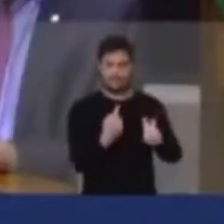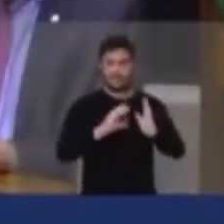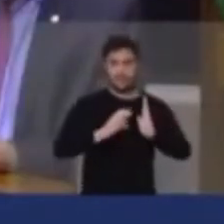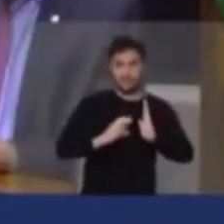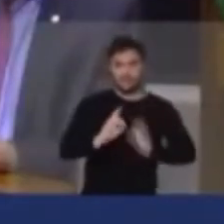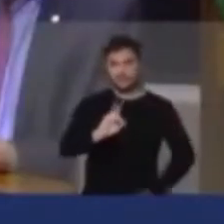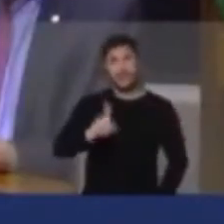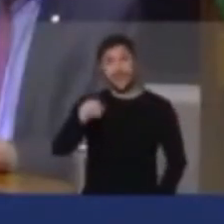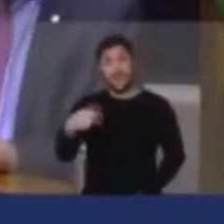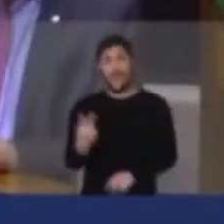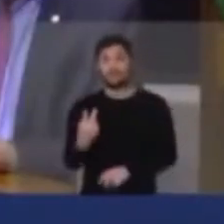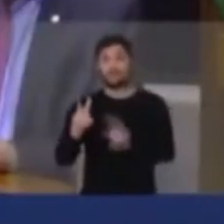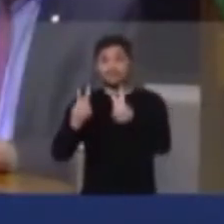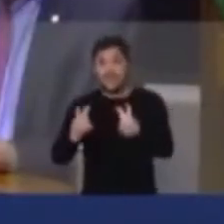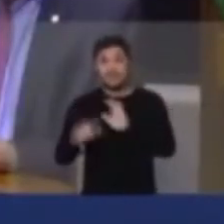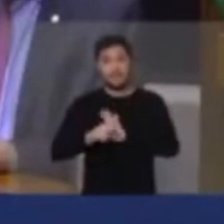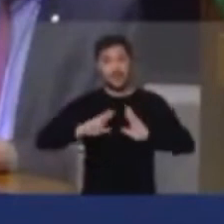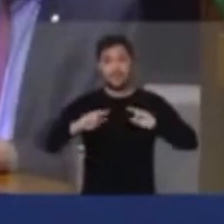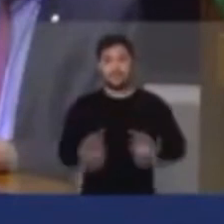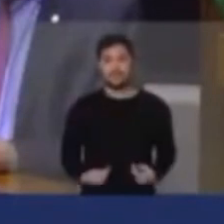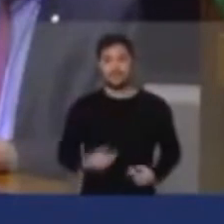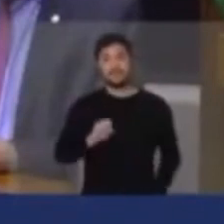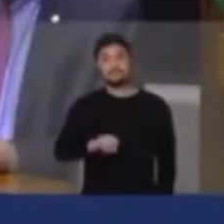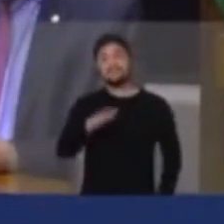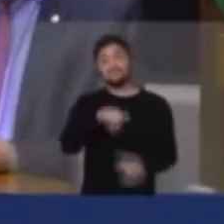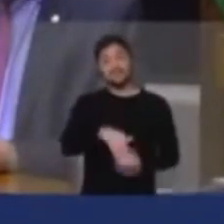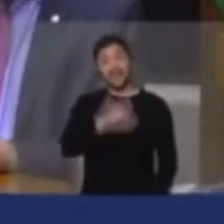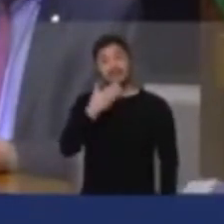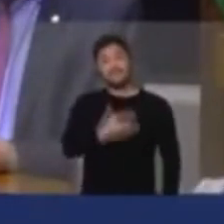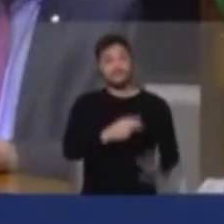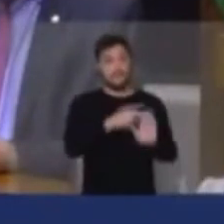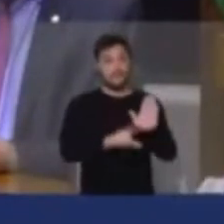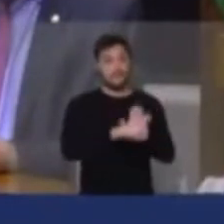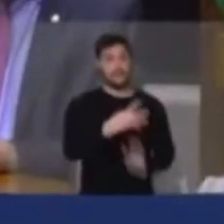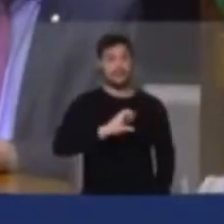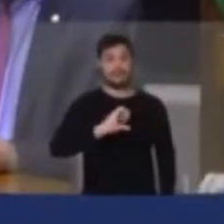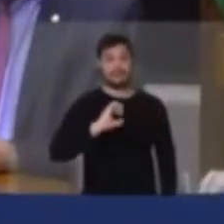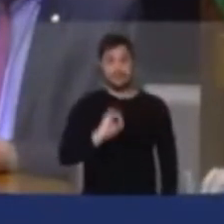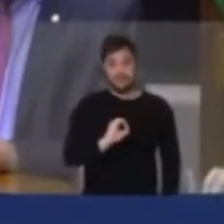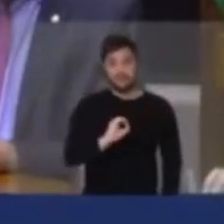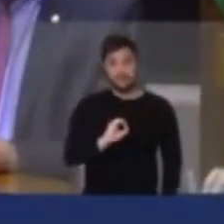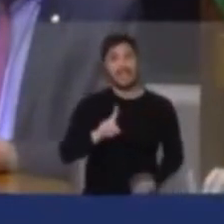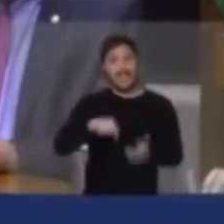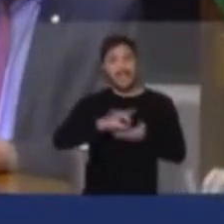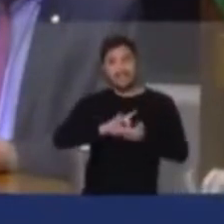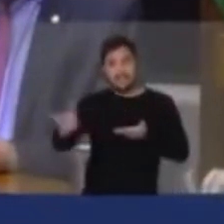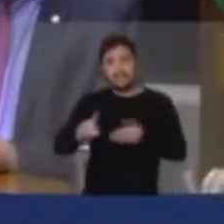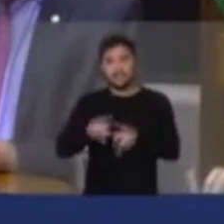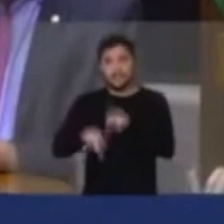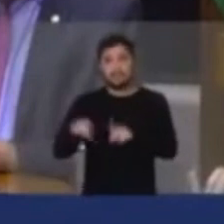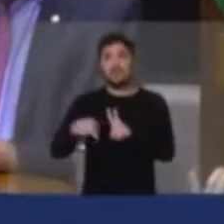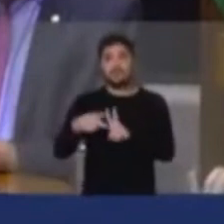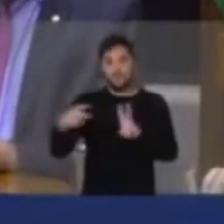marco temporal, é para virar um vale-tudo, para não ter mais demarcação de terra indígena. Mas vamos lá, a pergunta então sobre o Lira. O